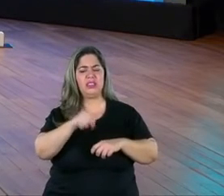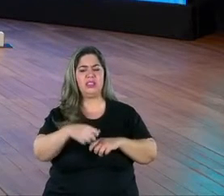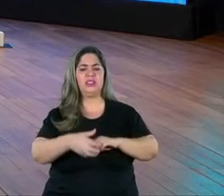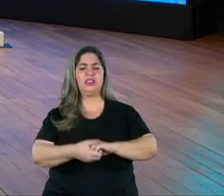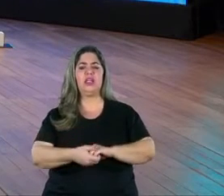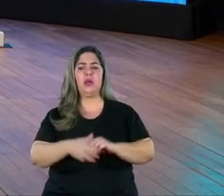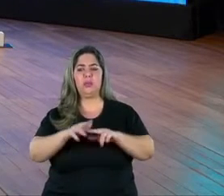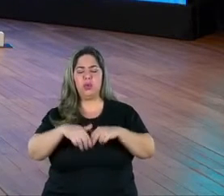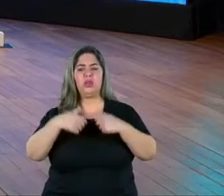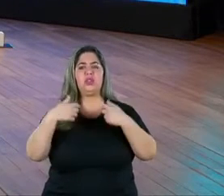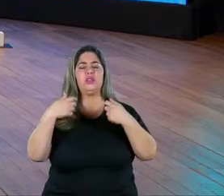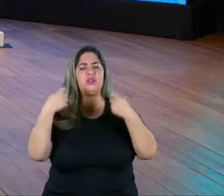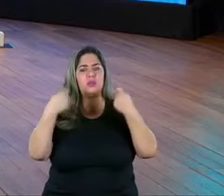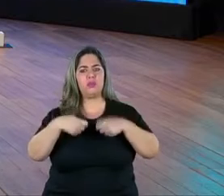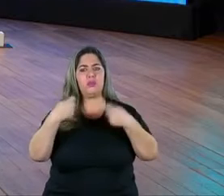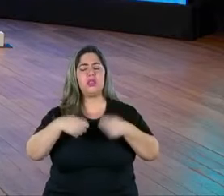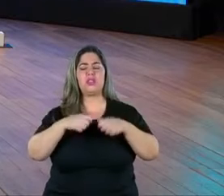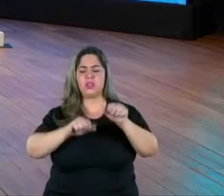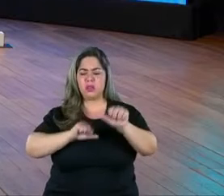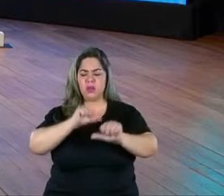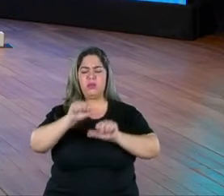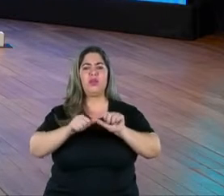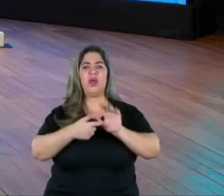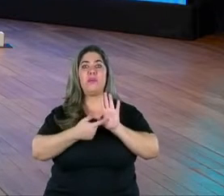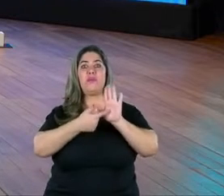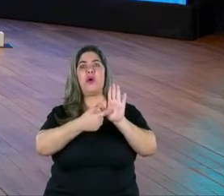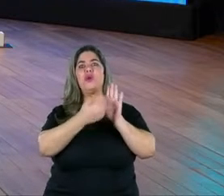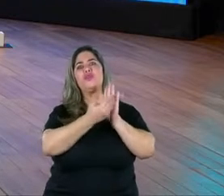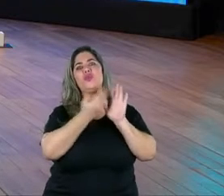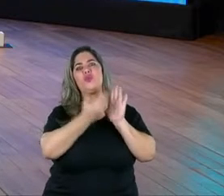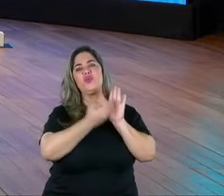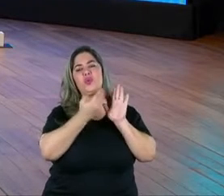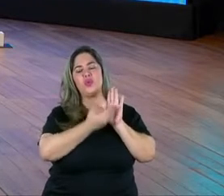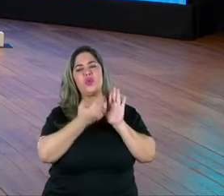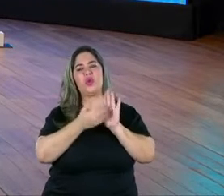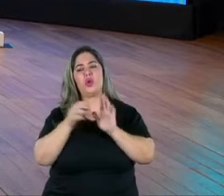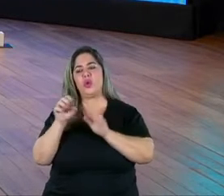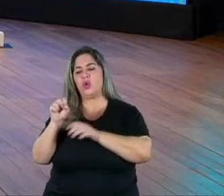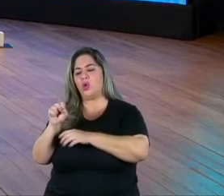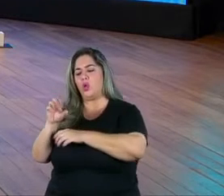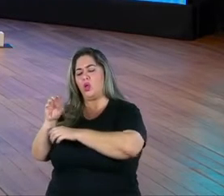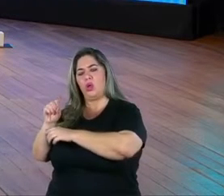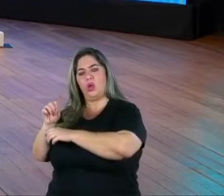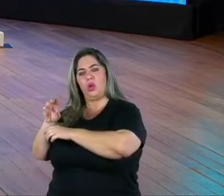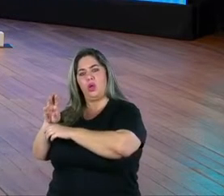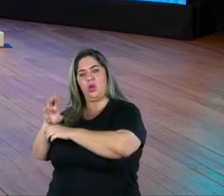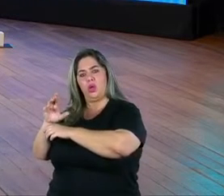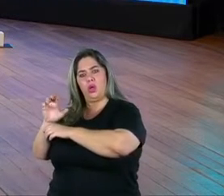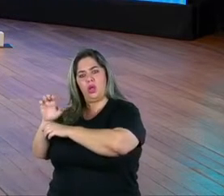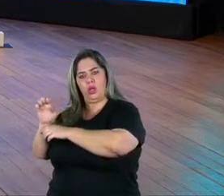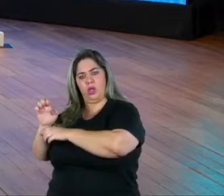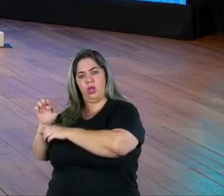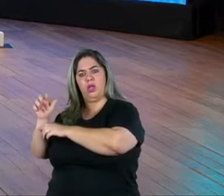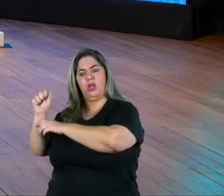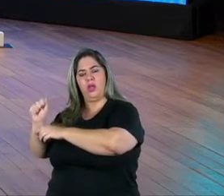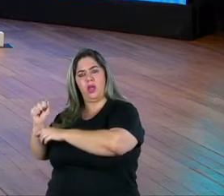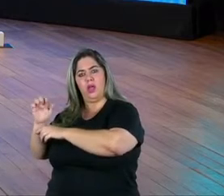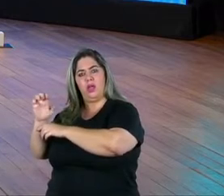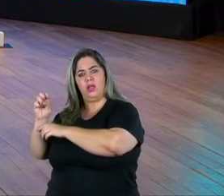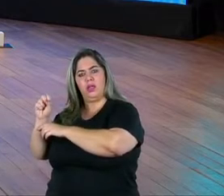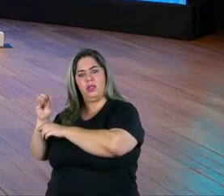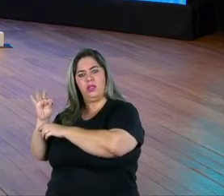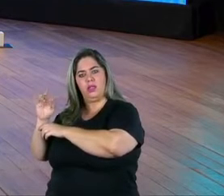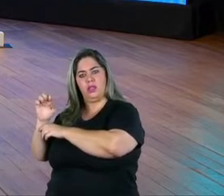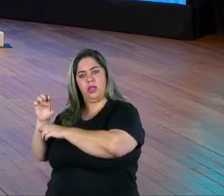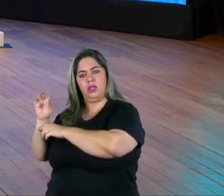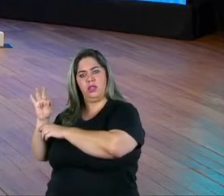a necessidade da estética, como aparece no livro chamado Sobre a Estética, de 2017, na edição brasileira, traduzido por